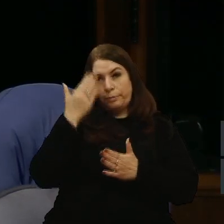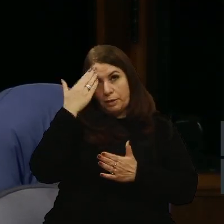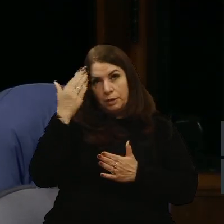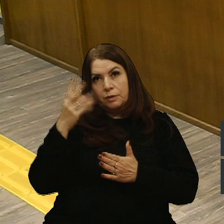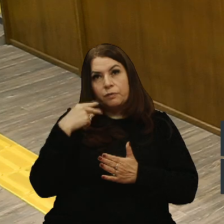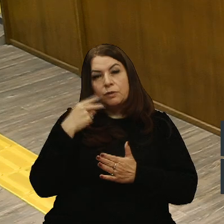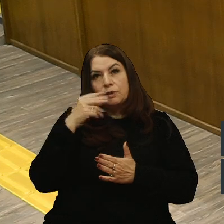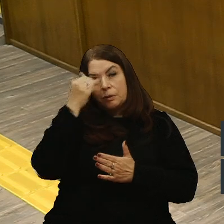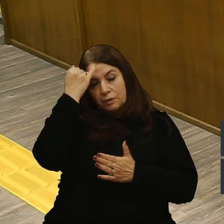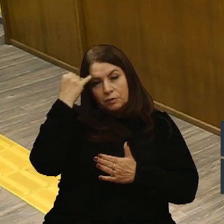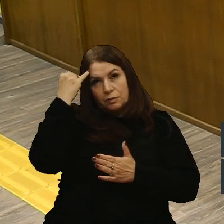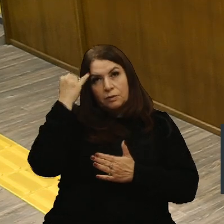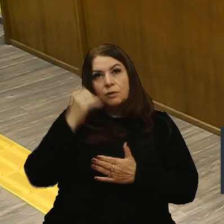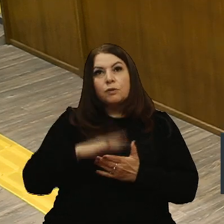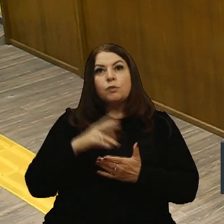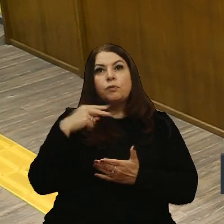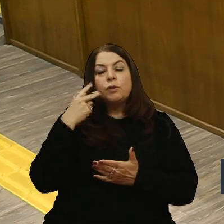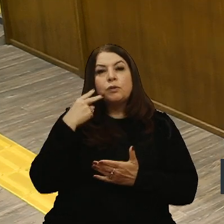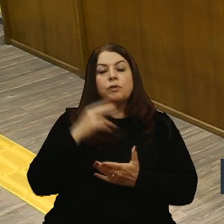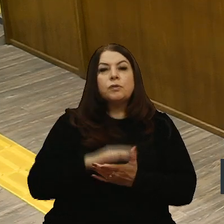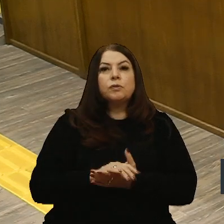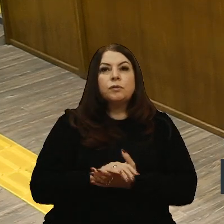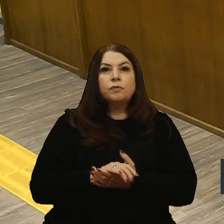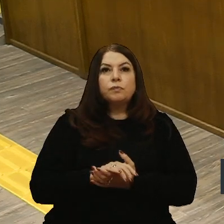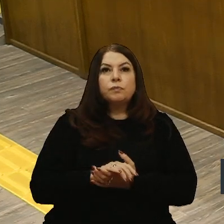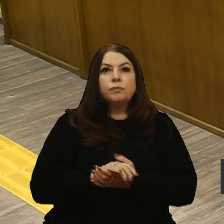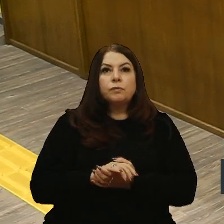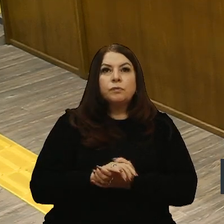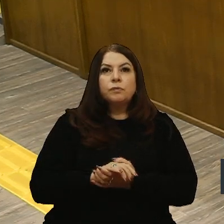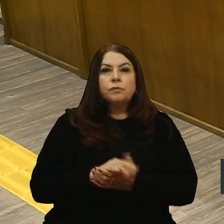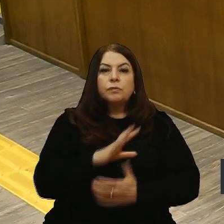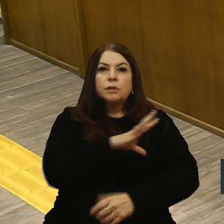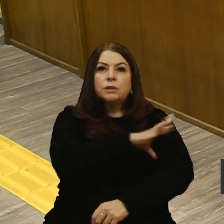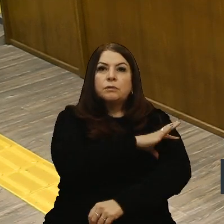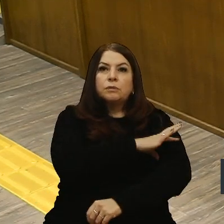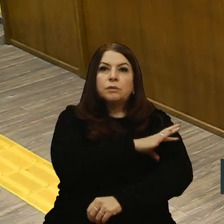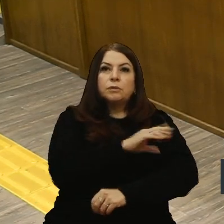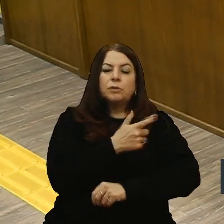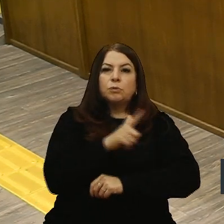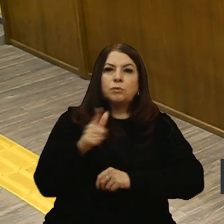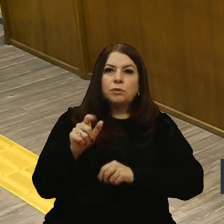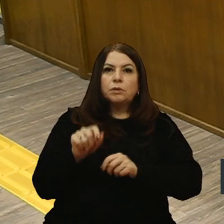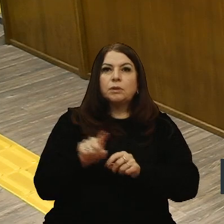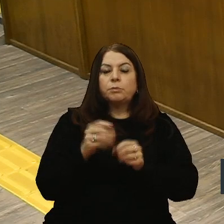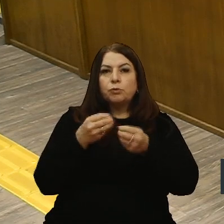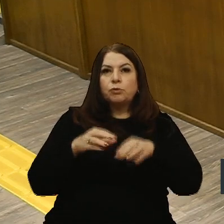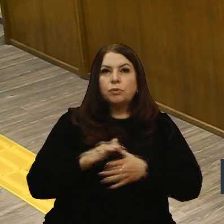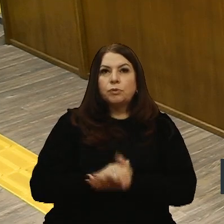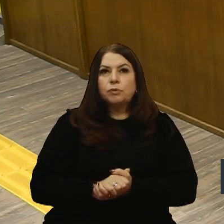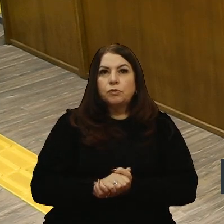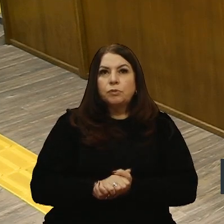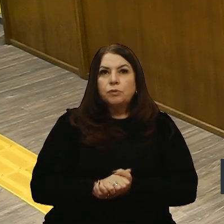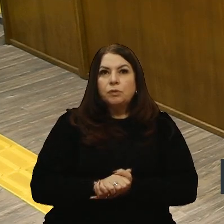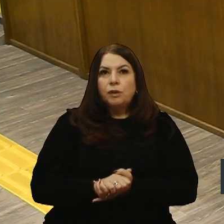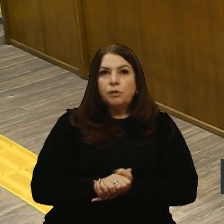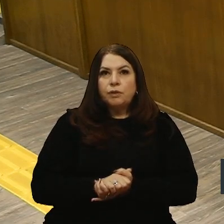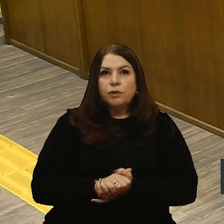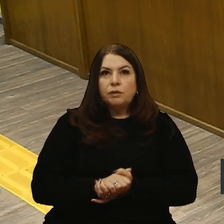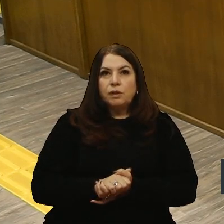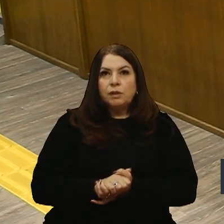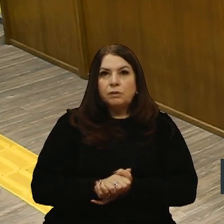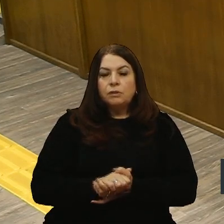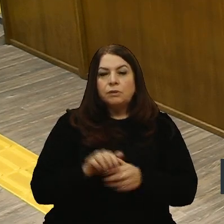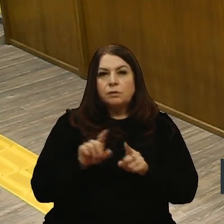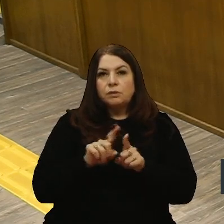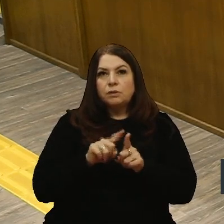vereador Dombrowski. Lucas Carinhato. O próximo vereador inscrito é o vereador Capitão Ramon, que não está em plenário, então está prejudicado